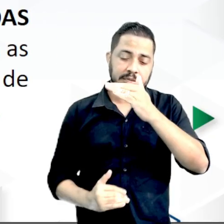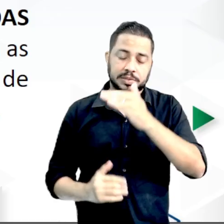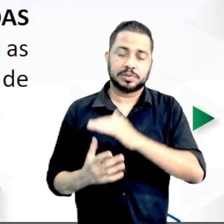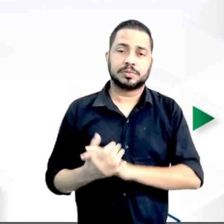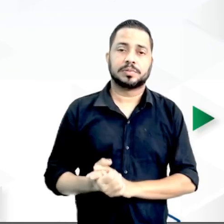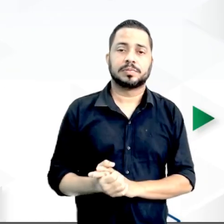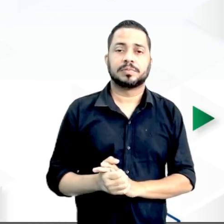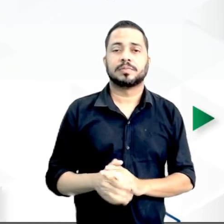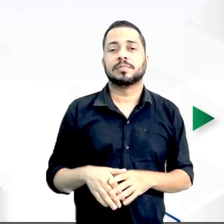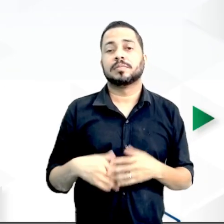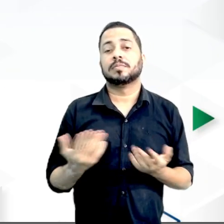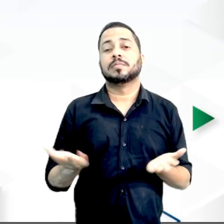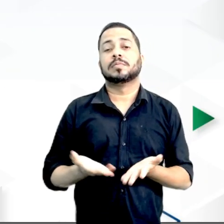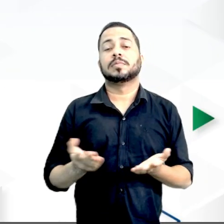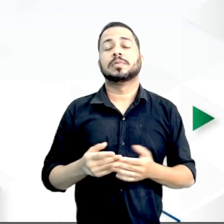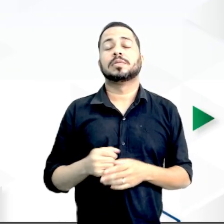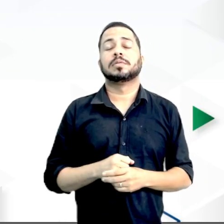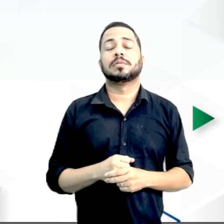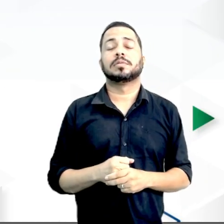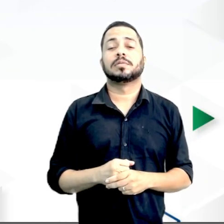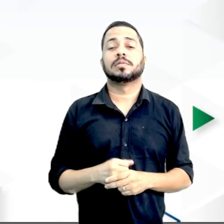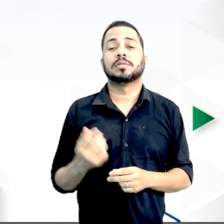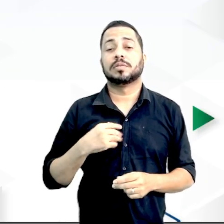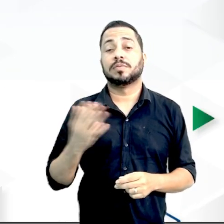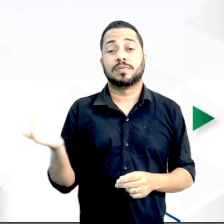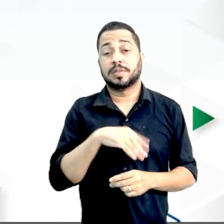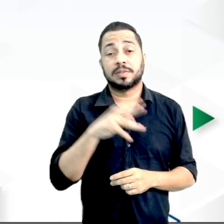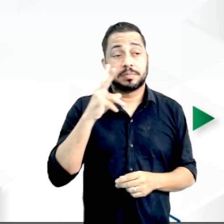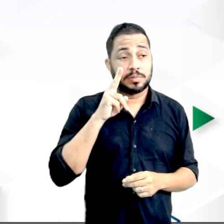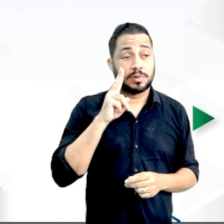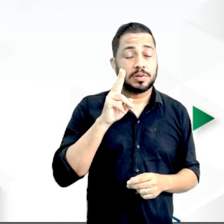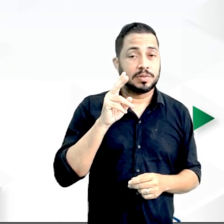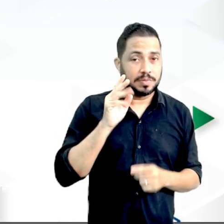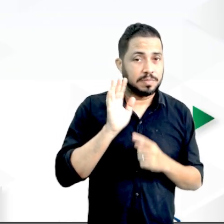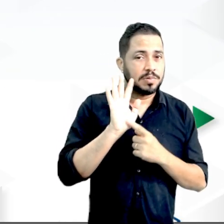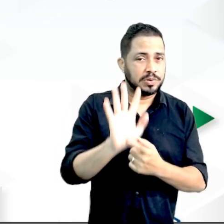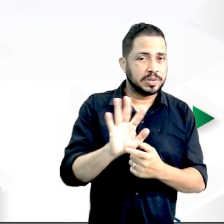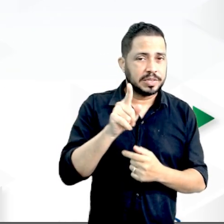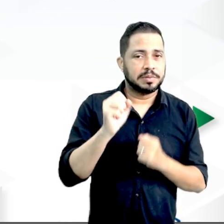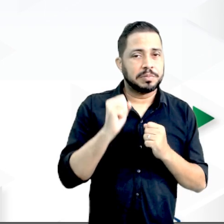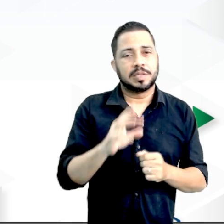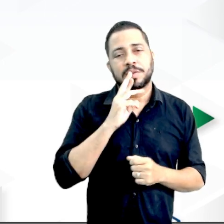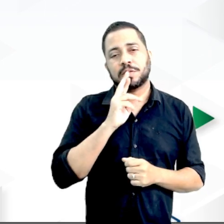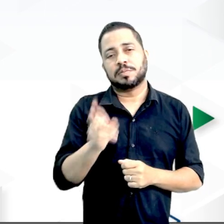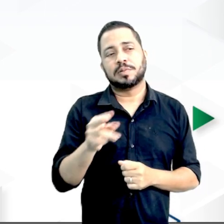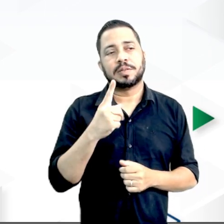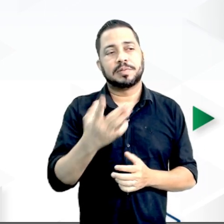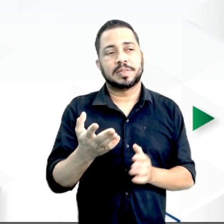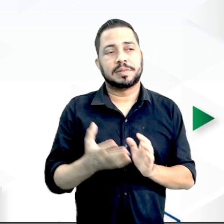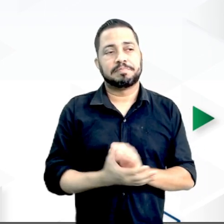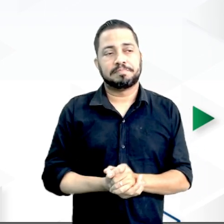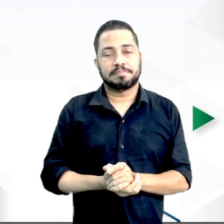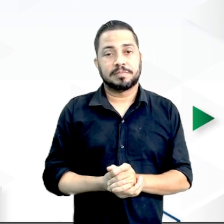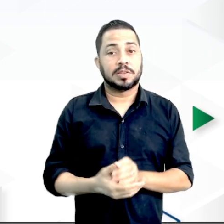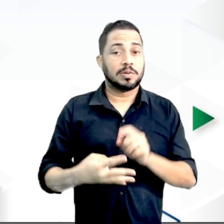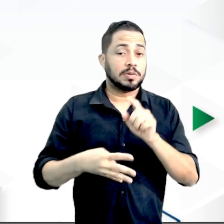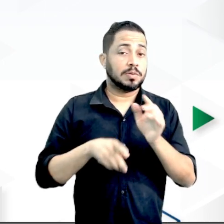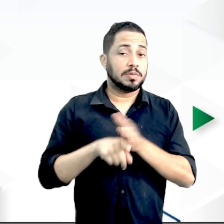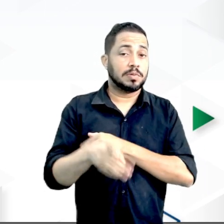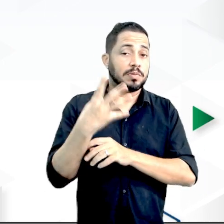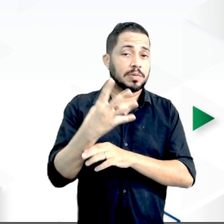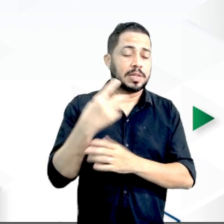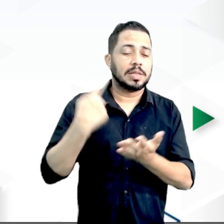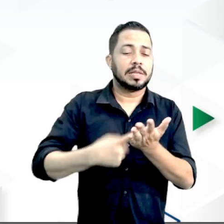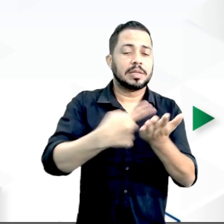Certinho? Agora vem comigo que eu vou te mostrar uma que a gente pode responder para você. Ó, Questão 4. Determine